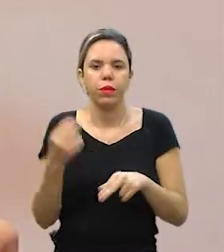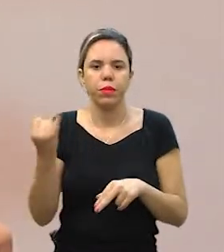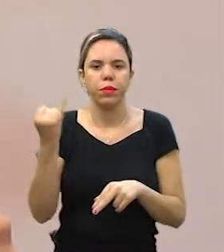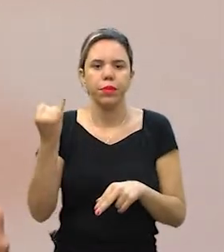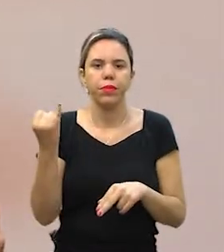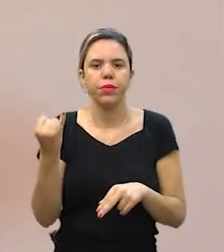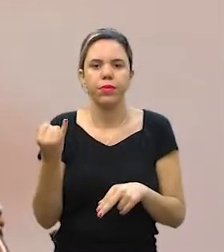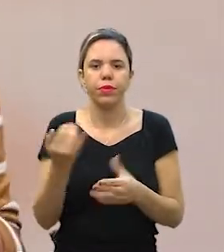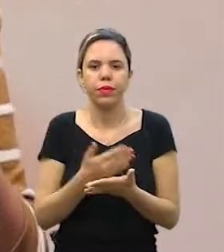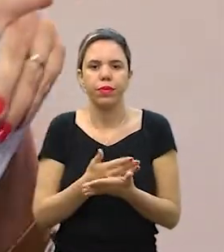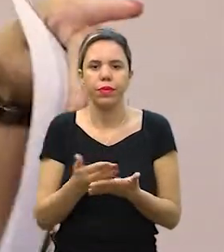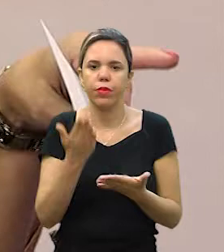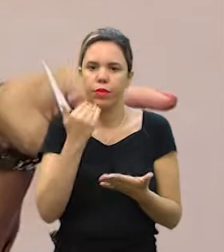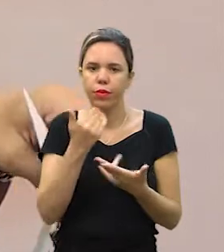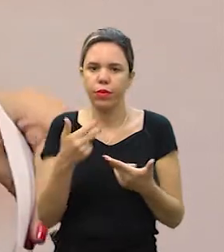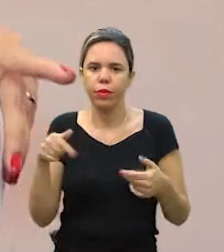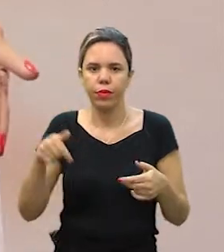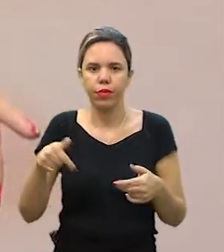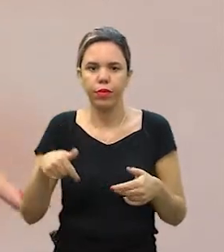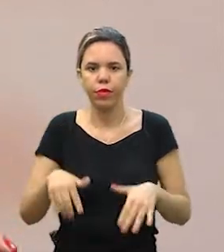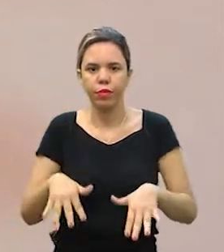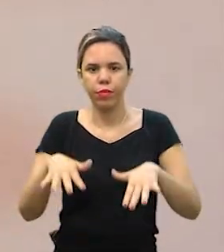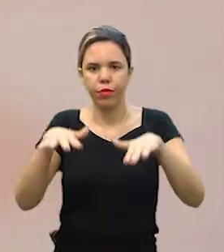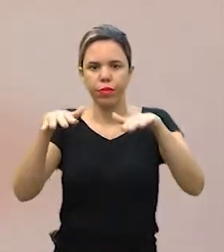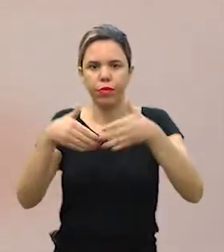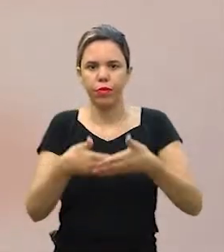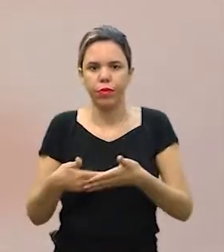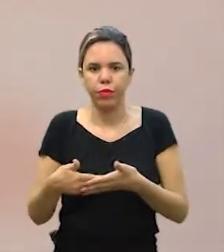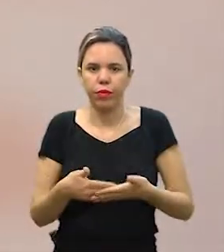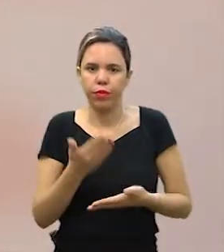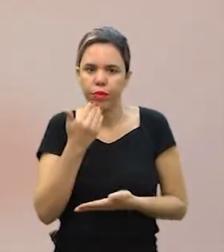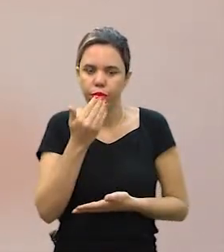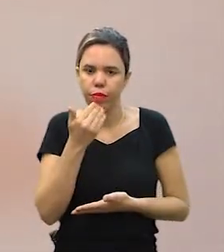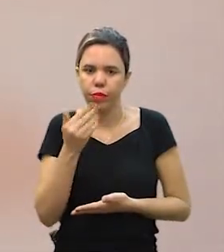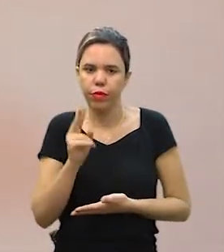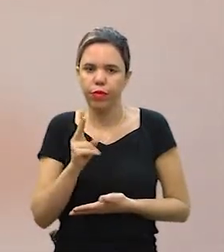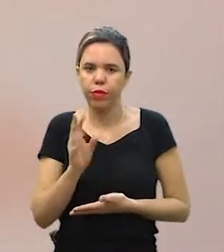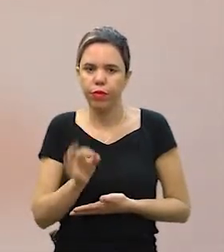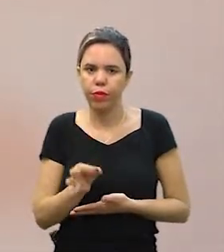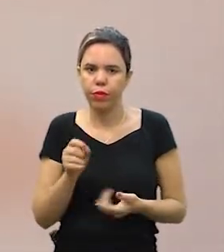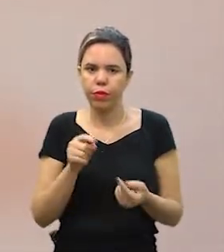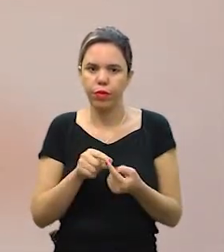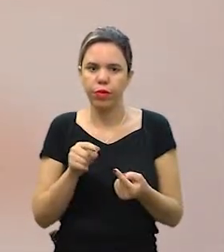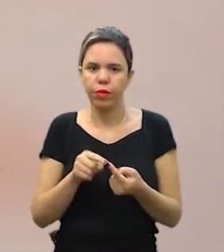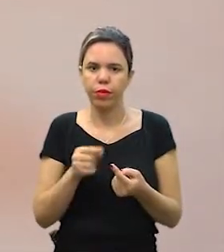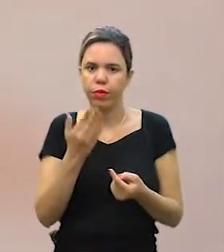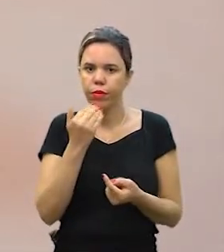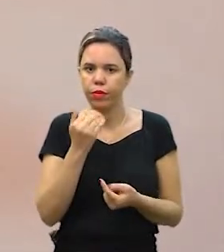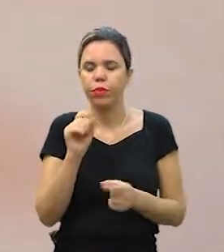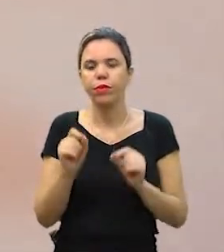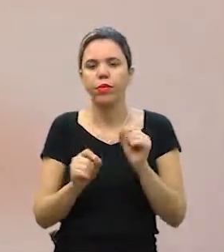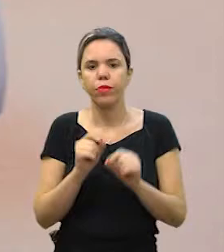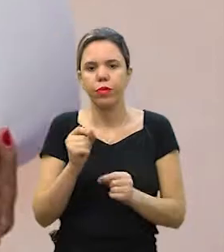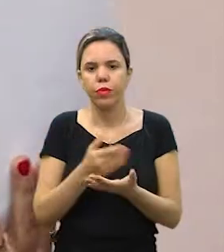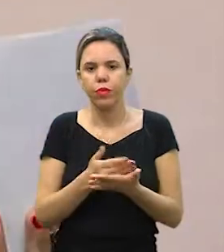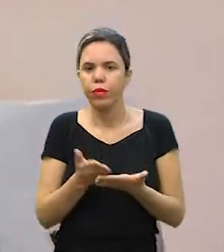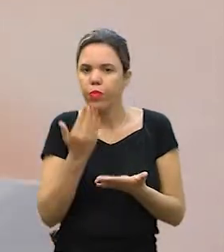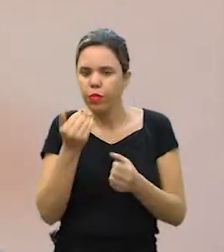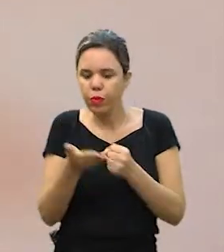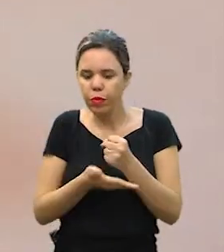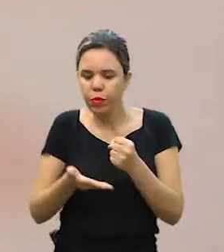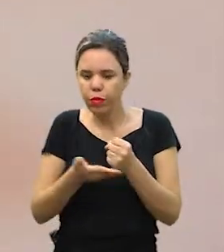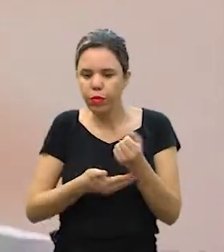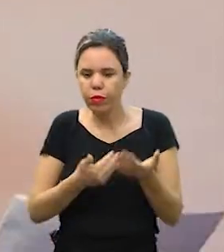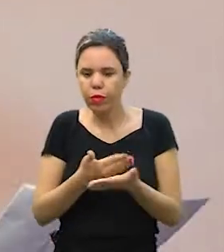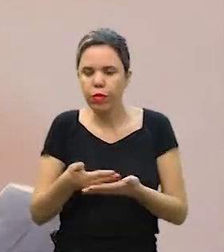isso é muito importante começar a alimentação desde pequenininho, aquela alimentação certa. E a alimentação,